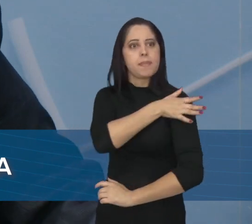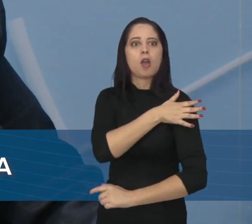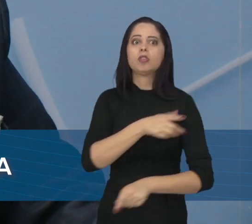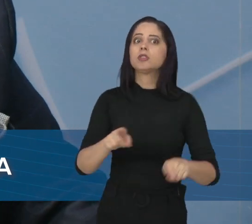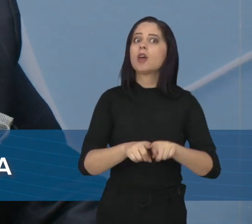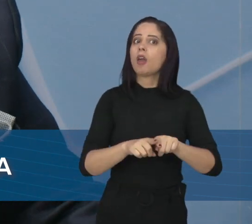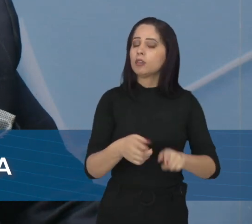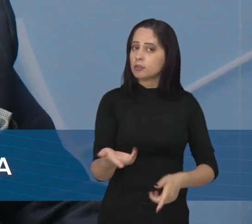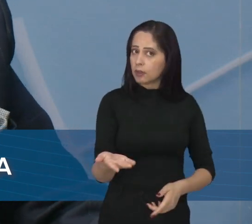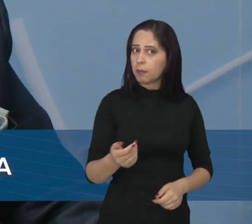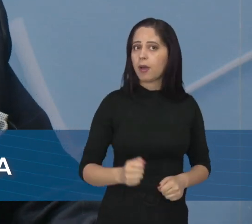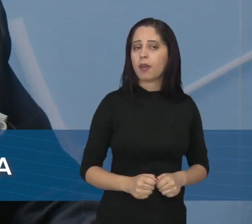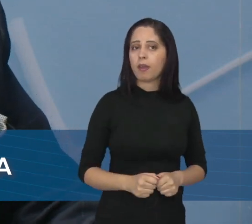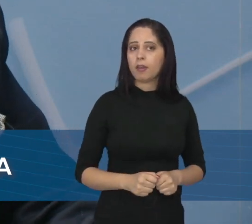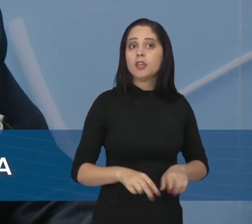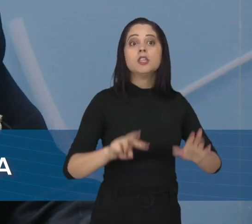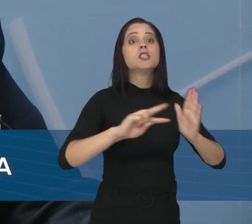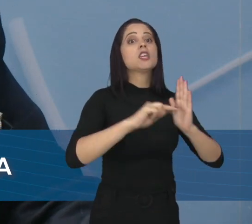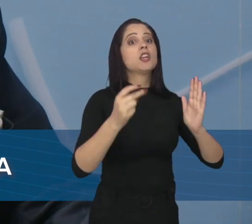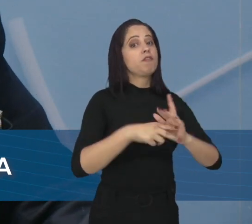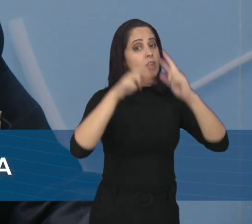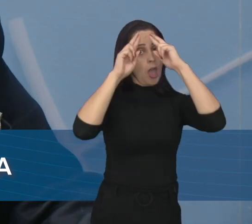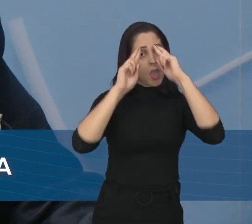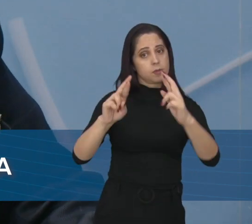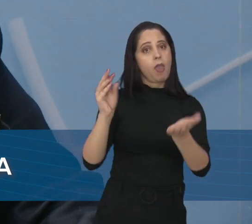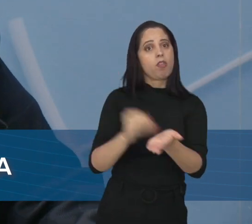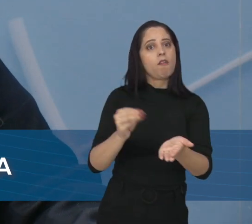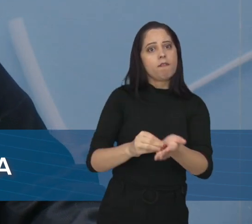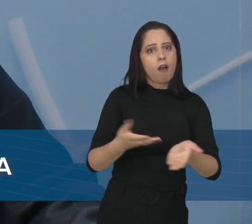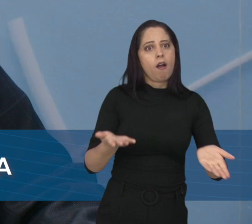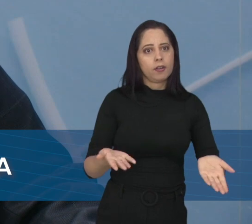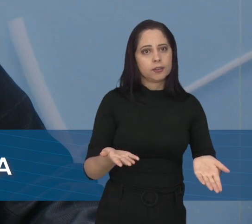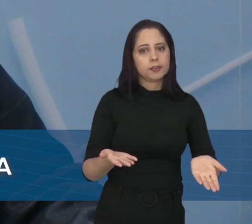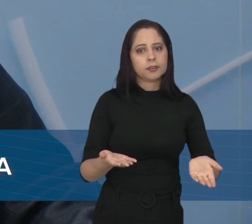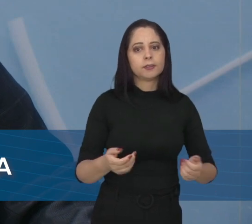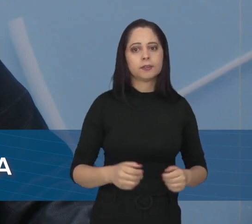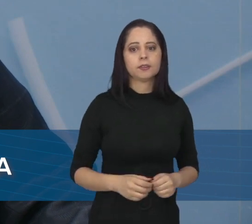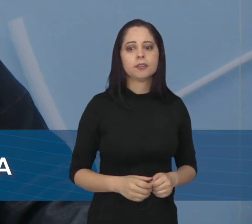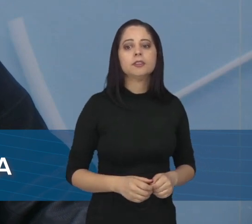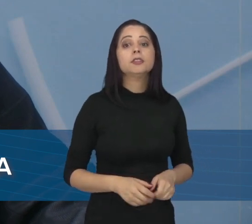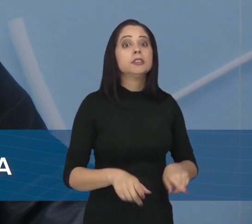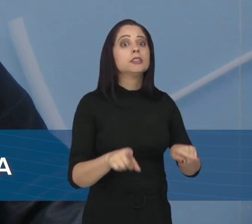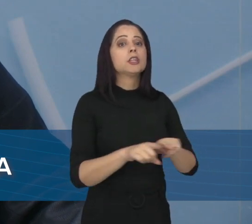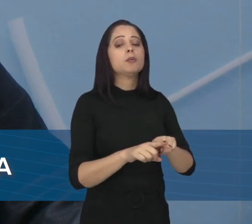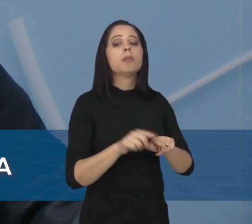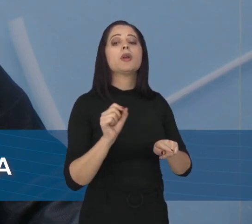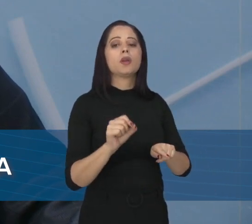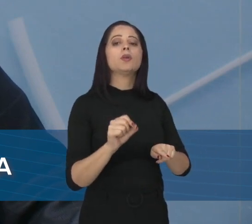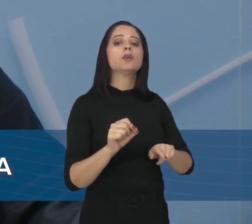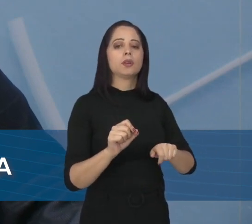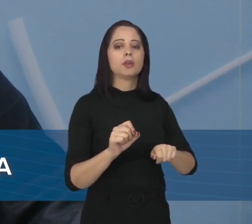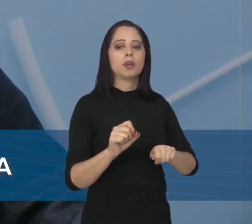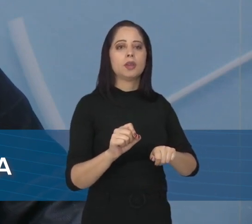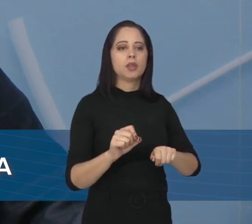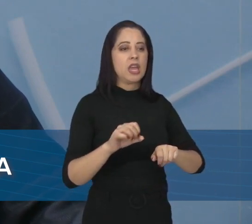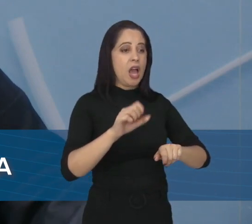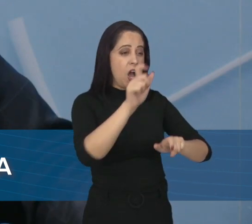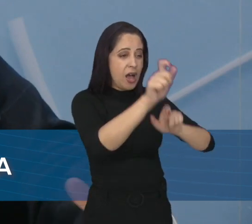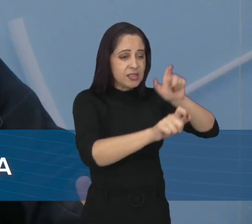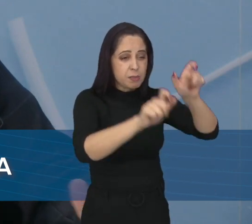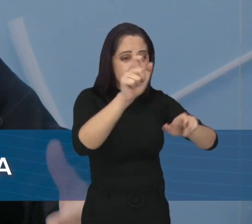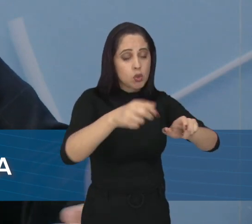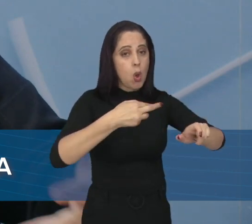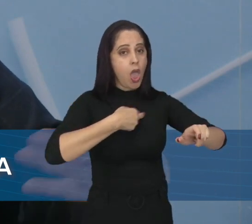esses meandros, ela passa por esses caminhos da compreensão do outro, e também aqueles que são religiosos,